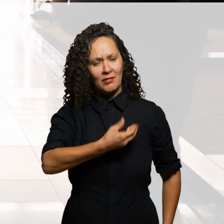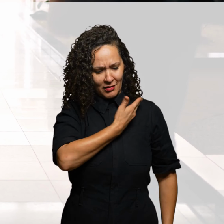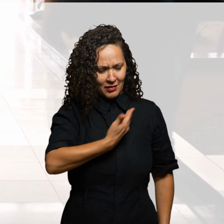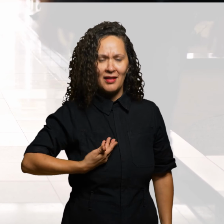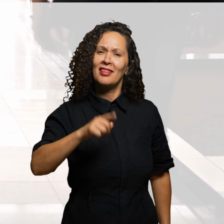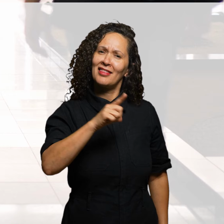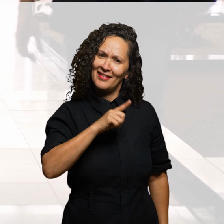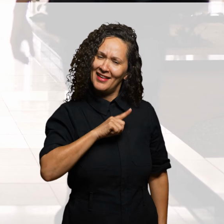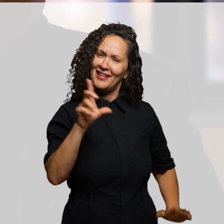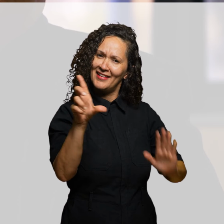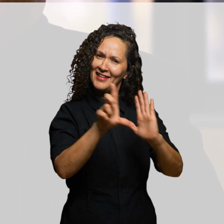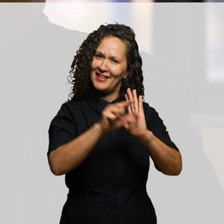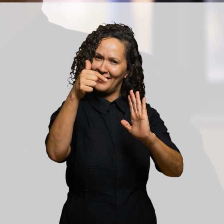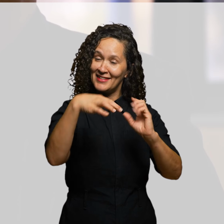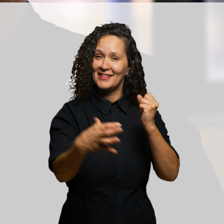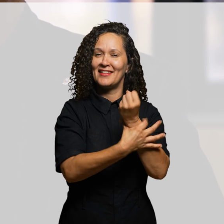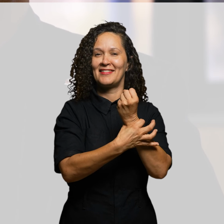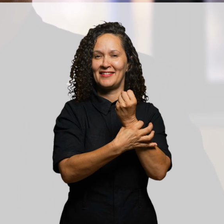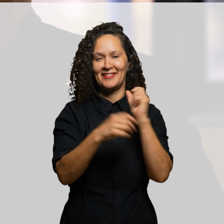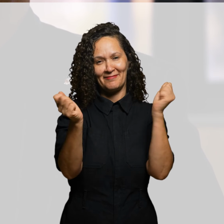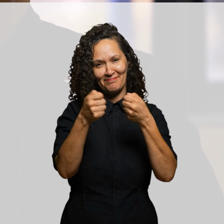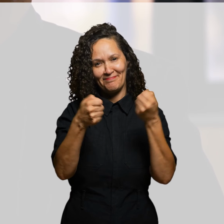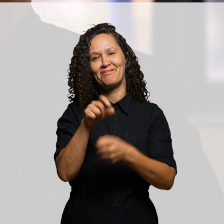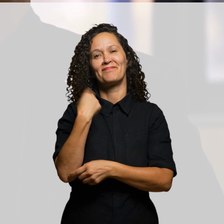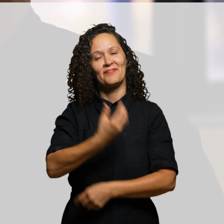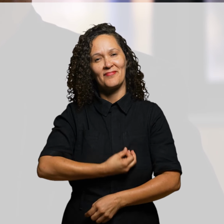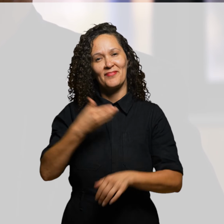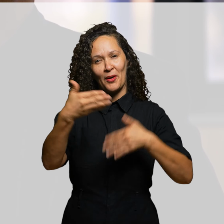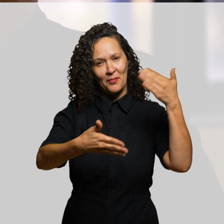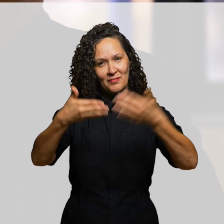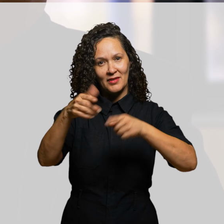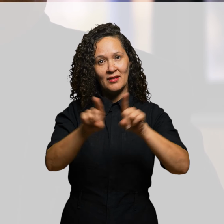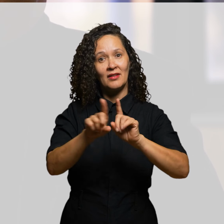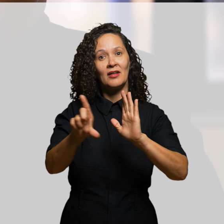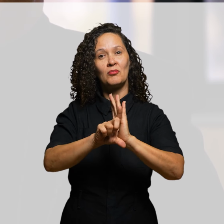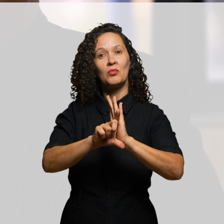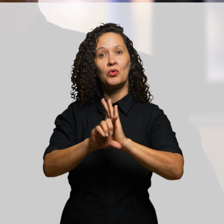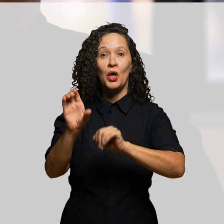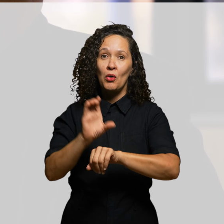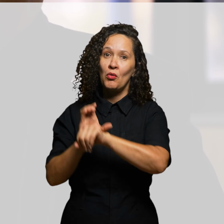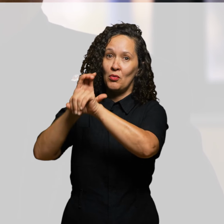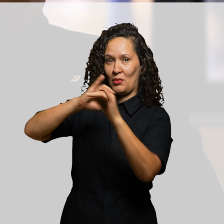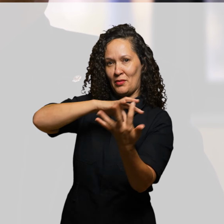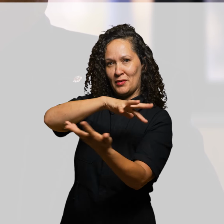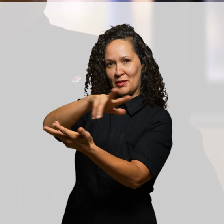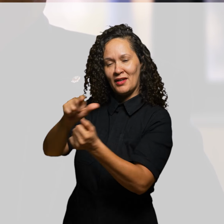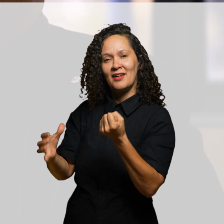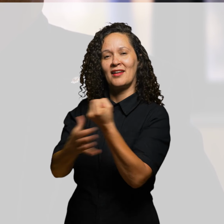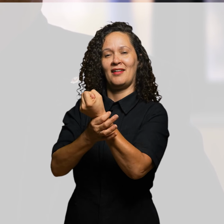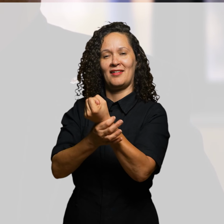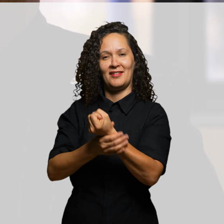pública. Tem a lei, a possibilita essa participação e a própria Convenção Internacional. Ela